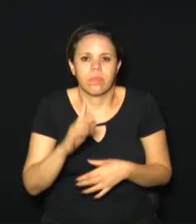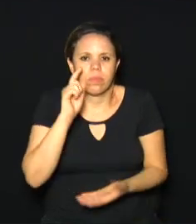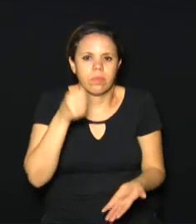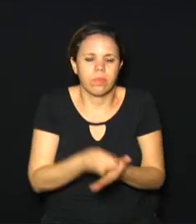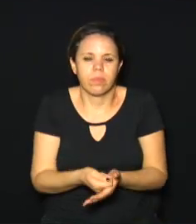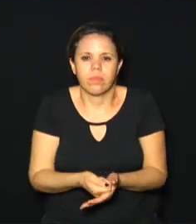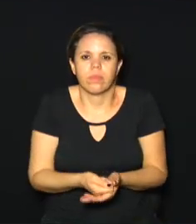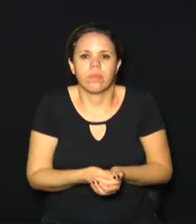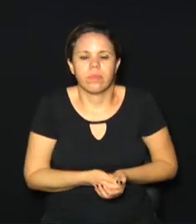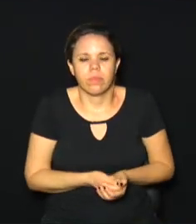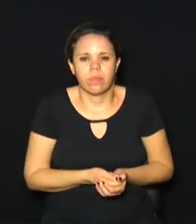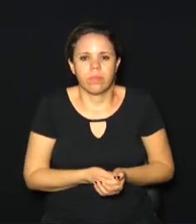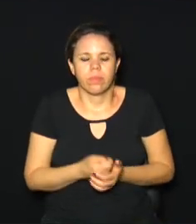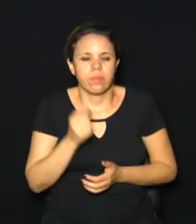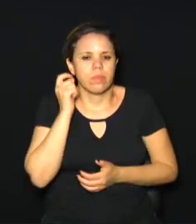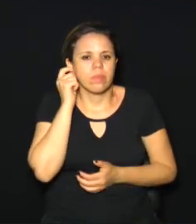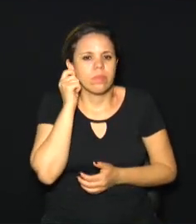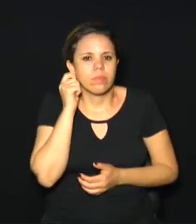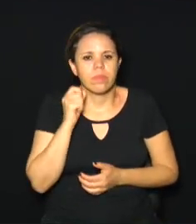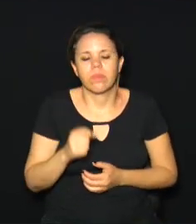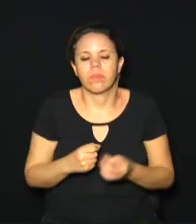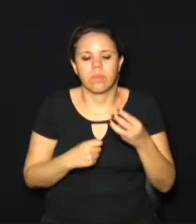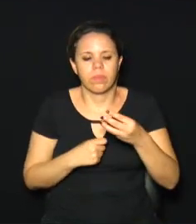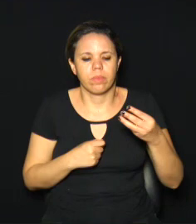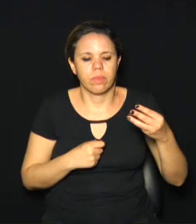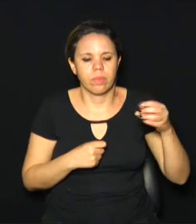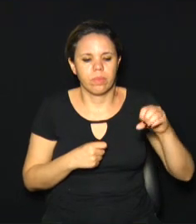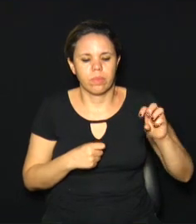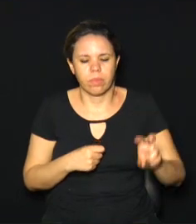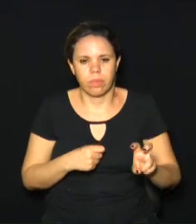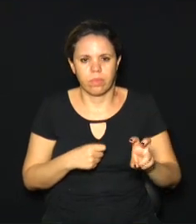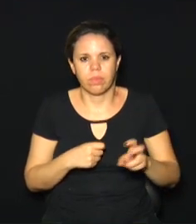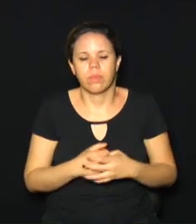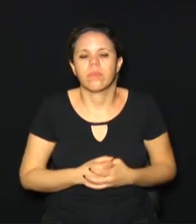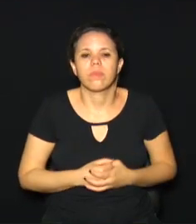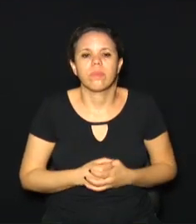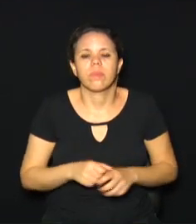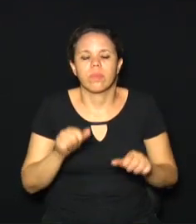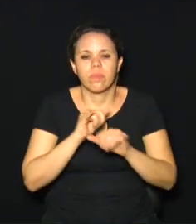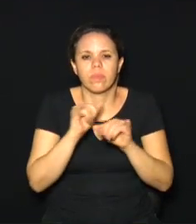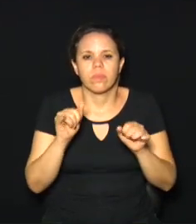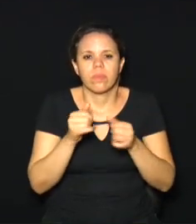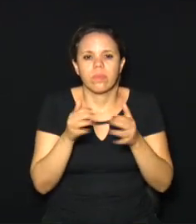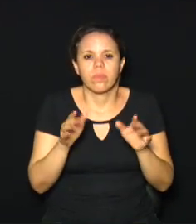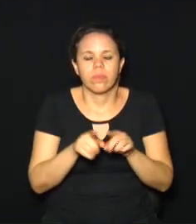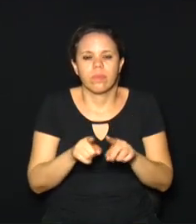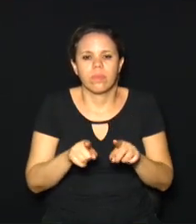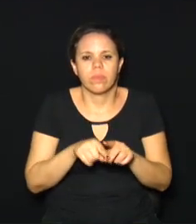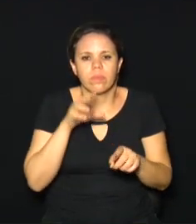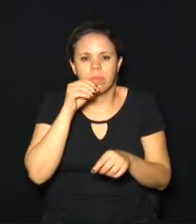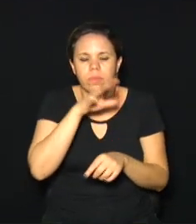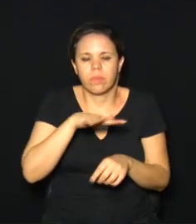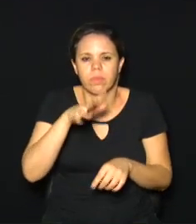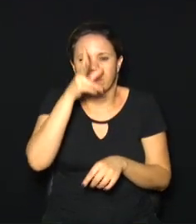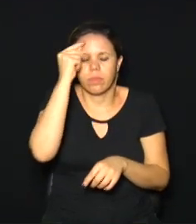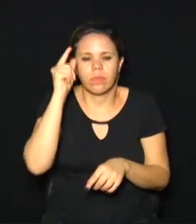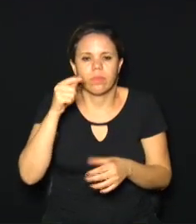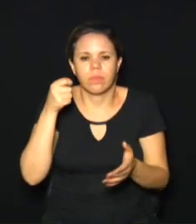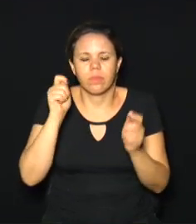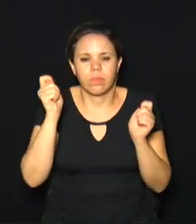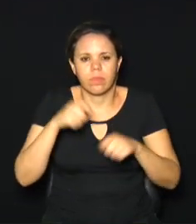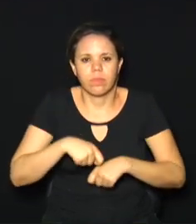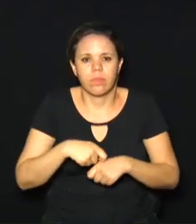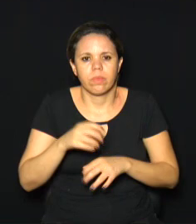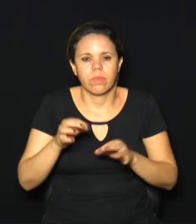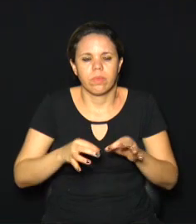decisão na DI 3395, que foi declarado que os entes públicos, a competência da justiça comum